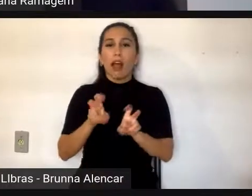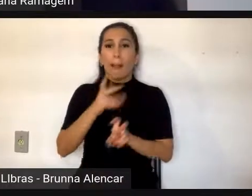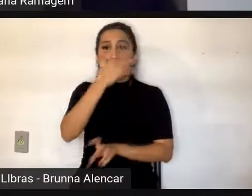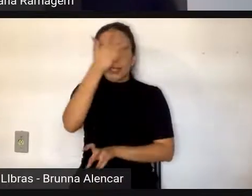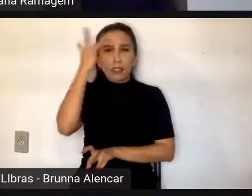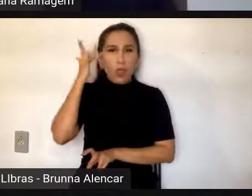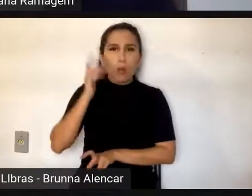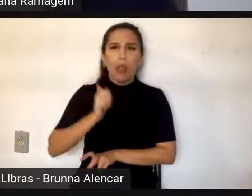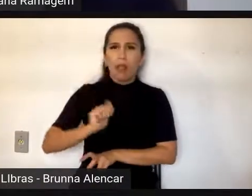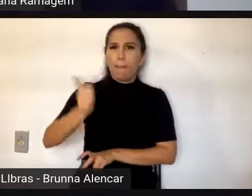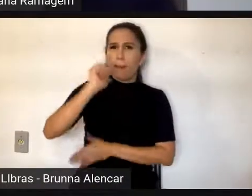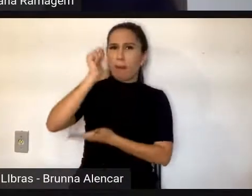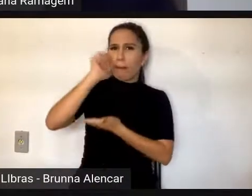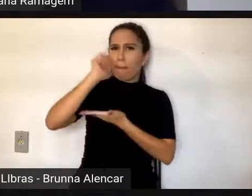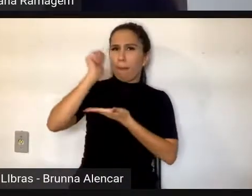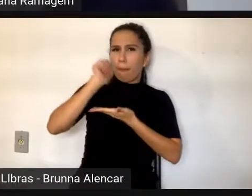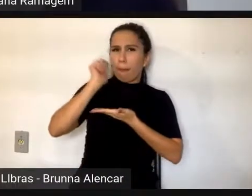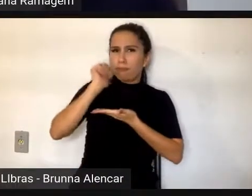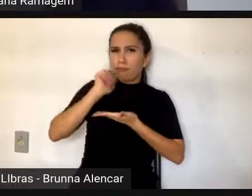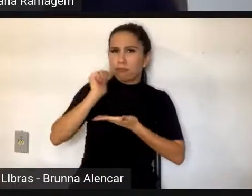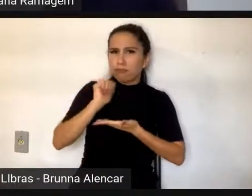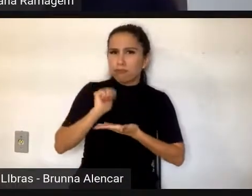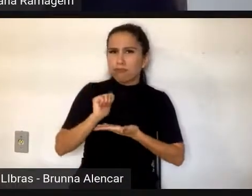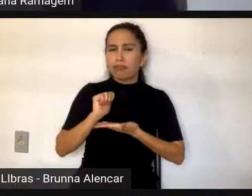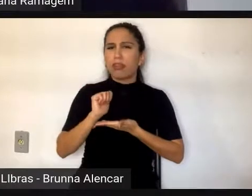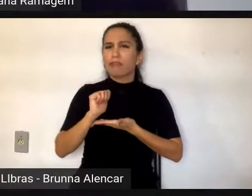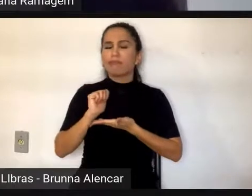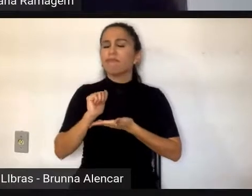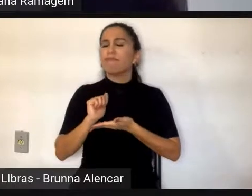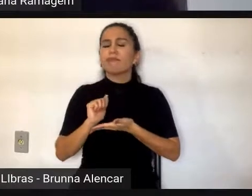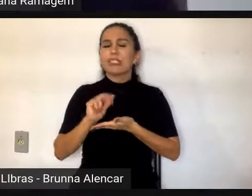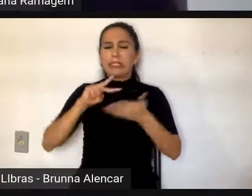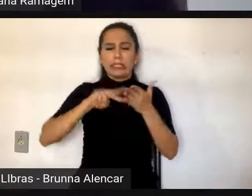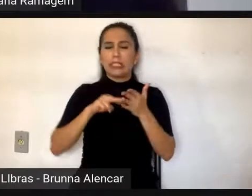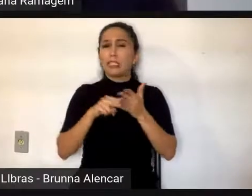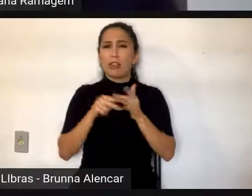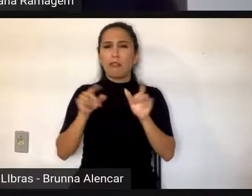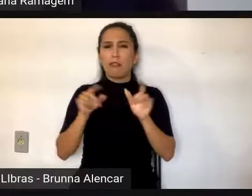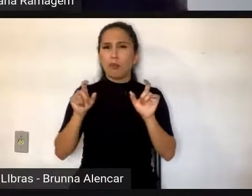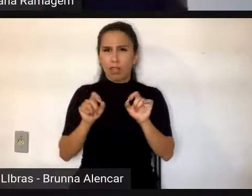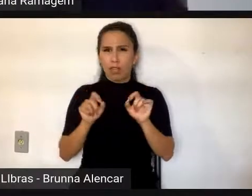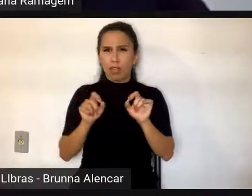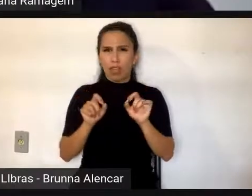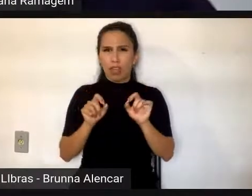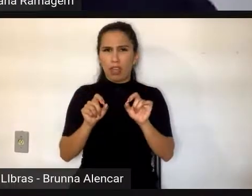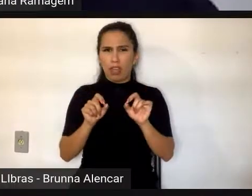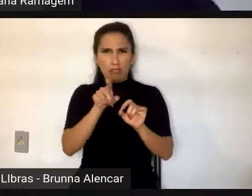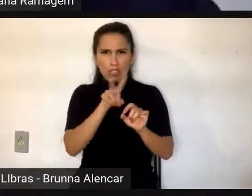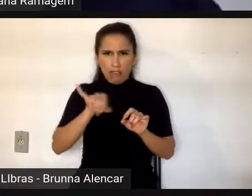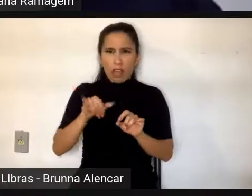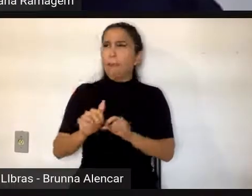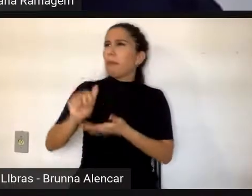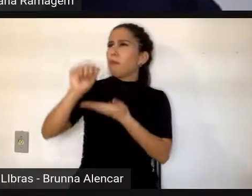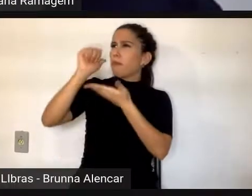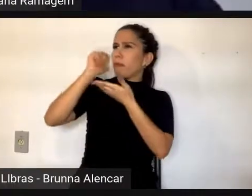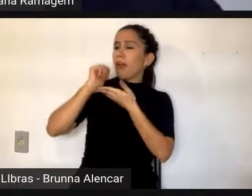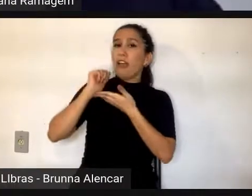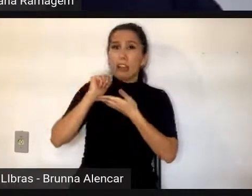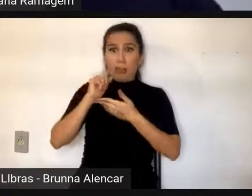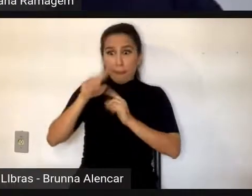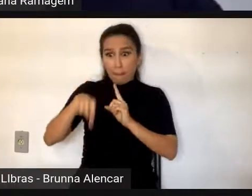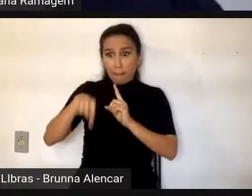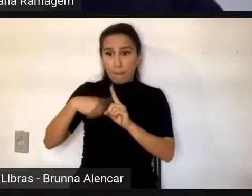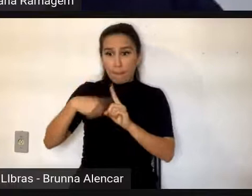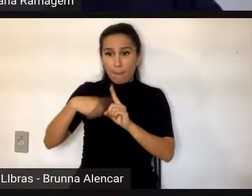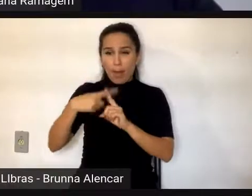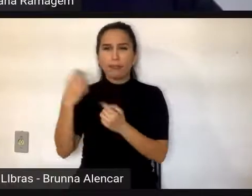alcoólica e dirigir não significa que você vai bater o carro, vai sofrer um acidente, né? Da mesma forma, se